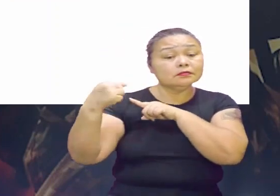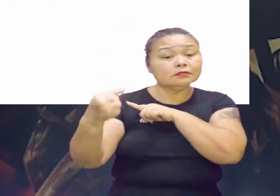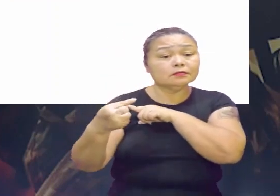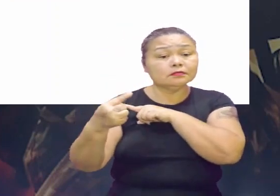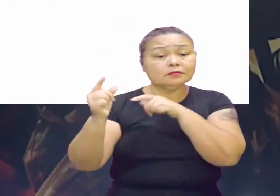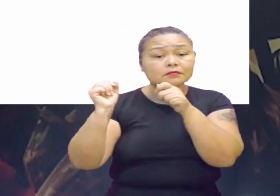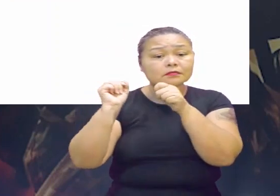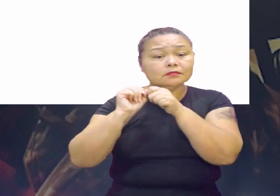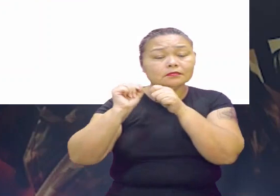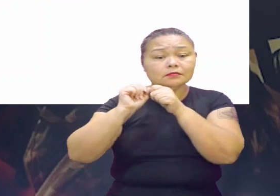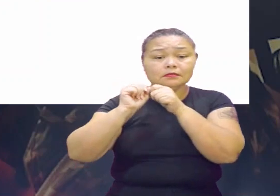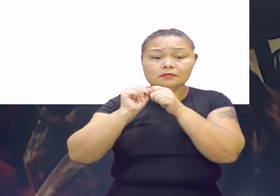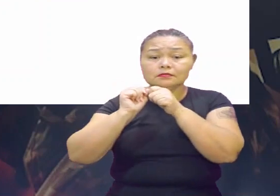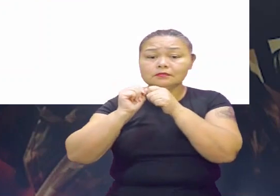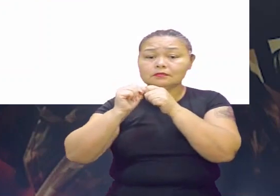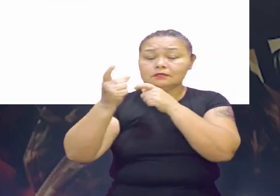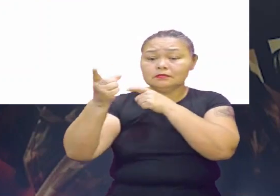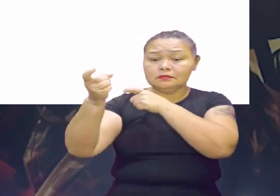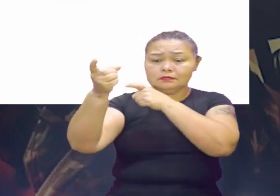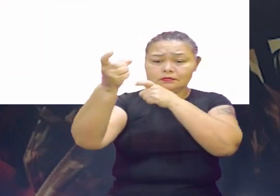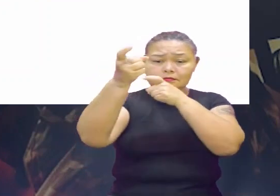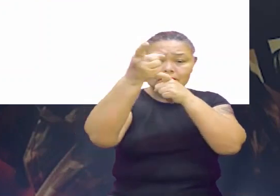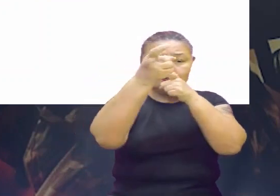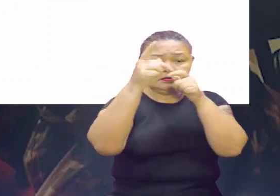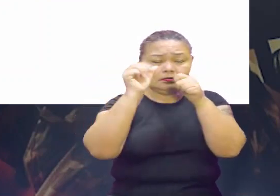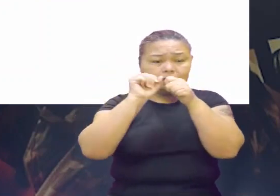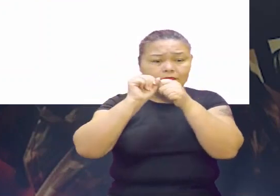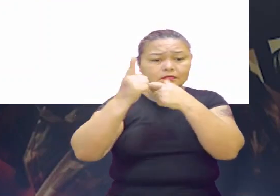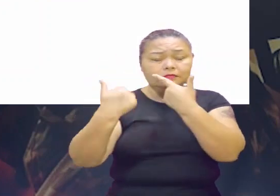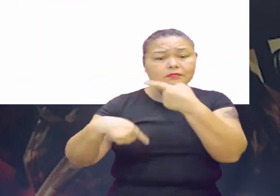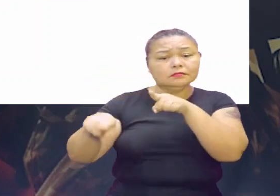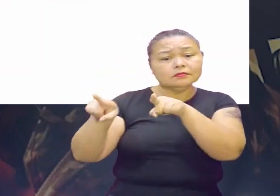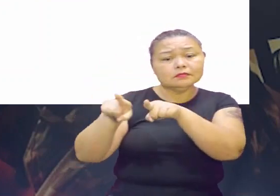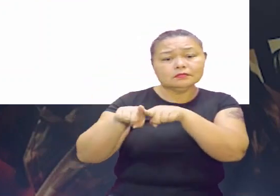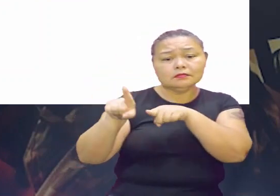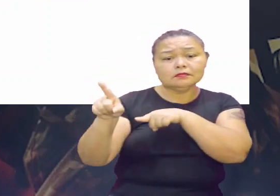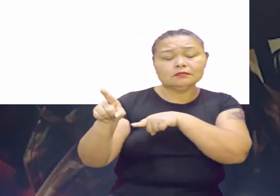comum fazer salva de tiro. E quando se juntou,